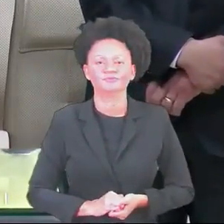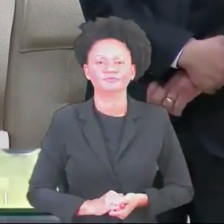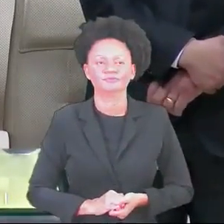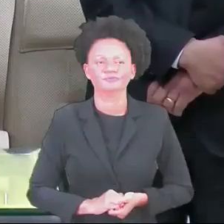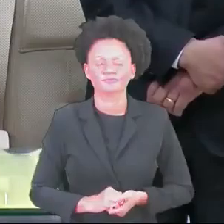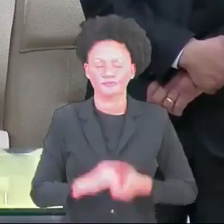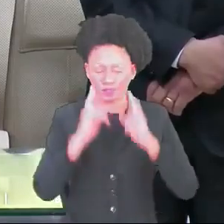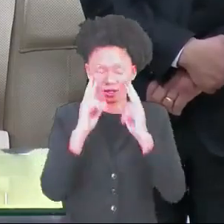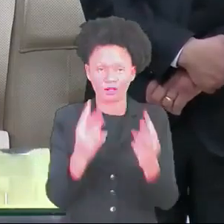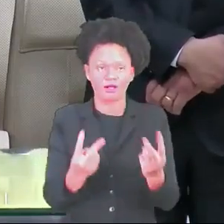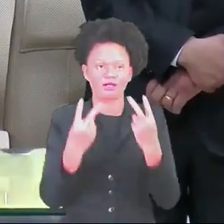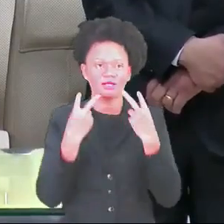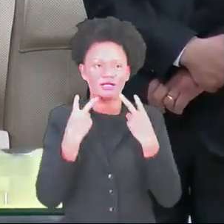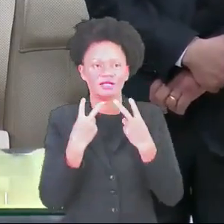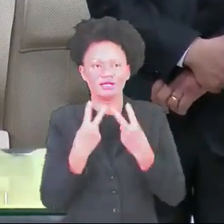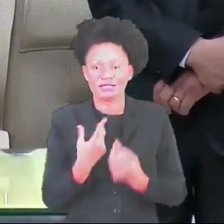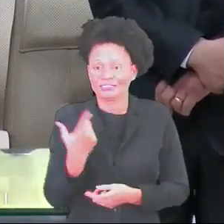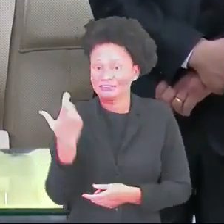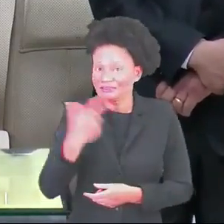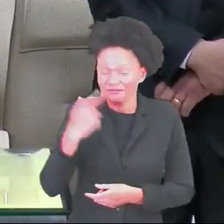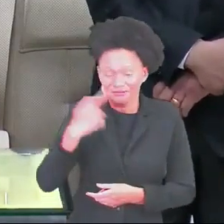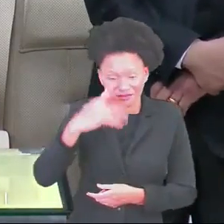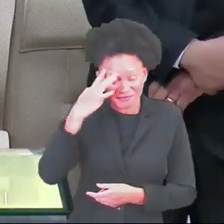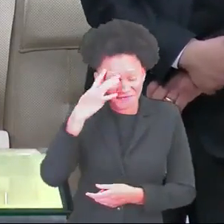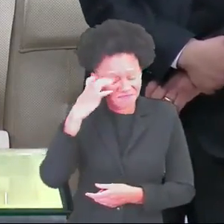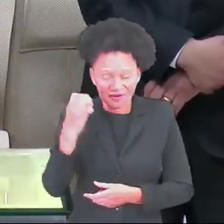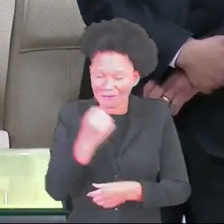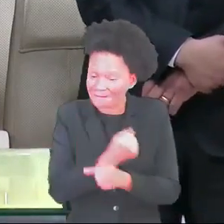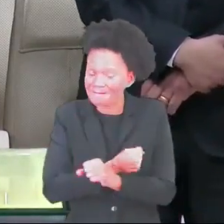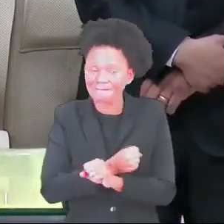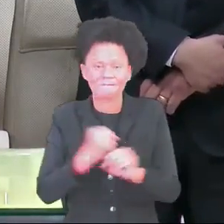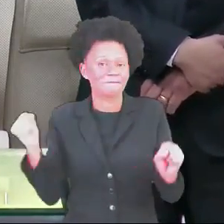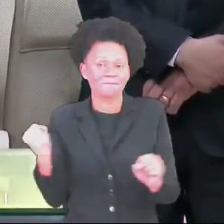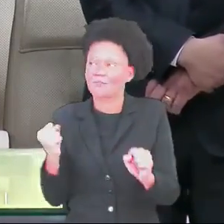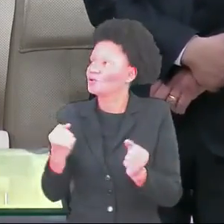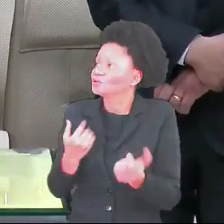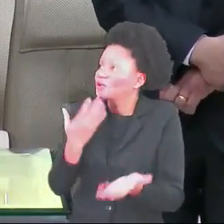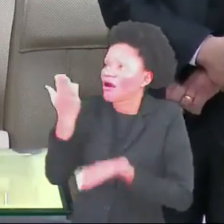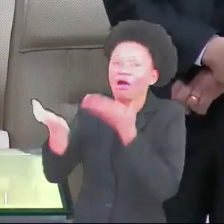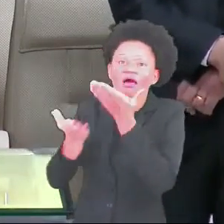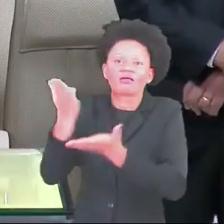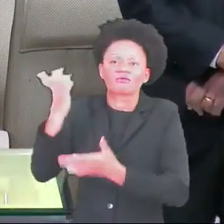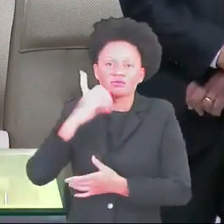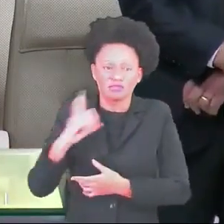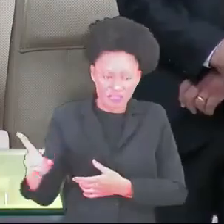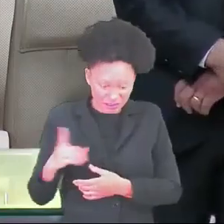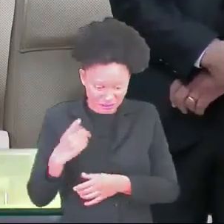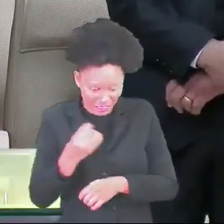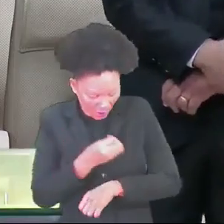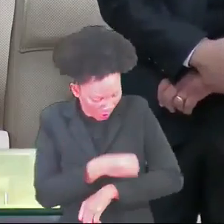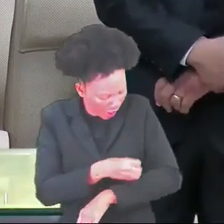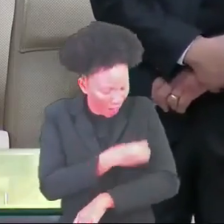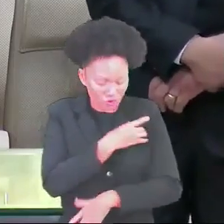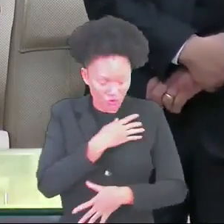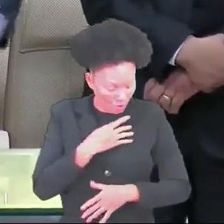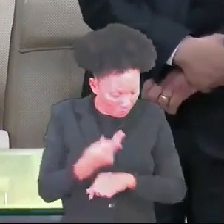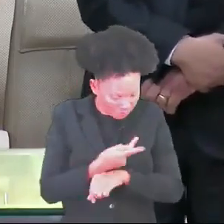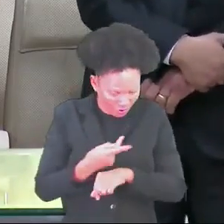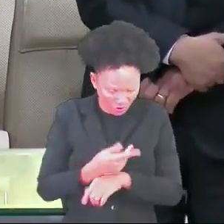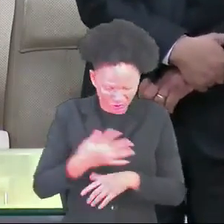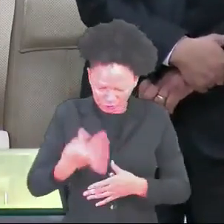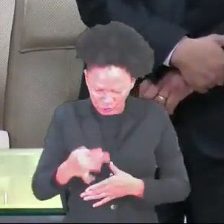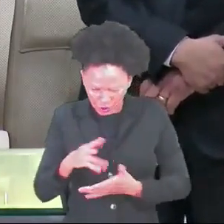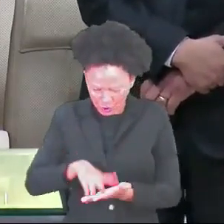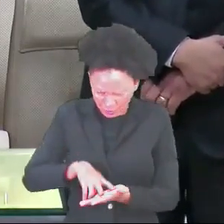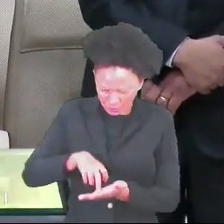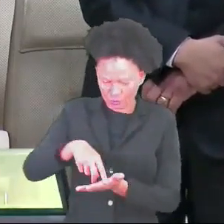Olhe para mim, sem fé é impossível agradar a Deus. Se era caroço, procura Ele. Se era dor, abaixa. Se